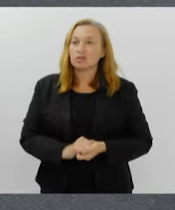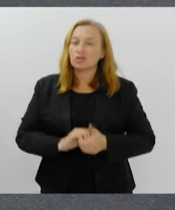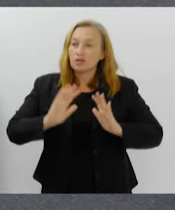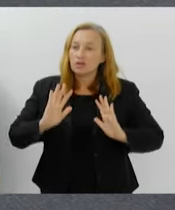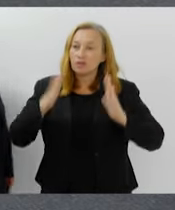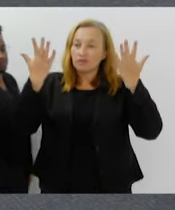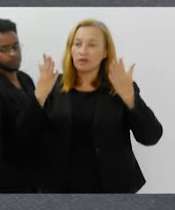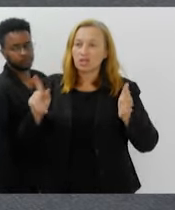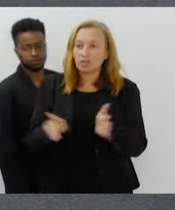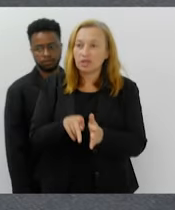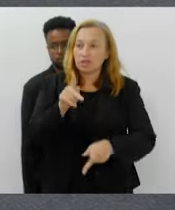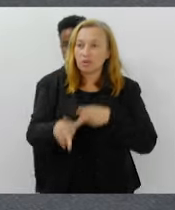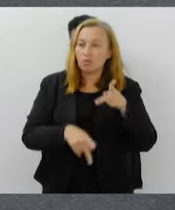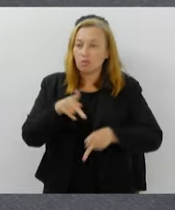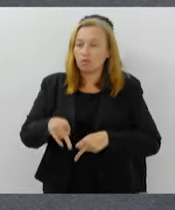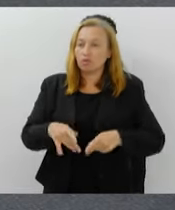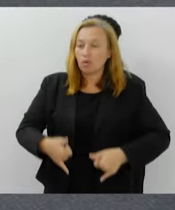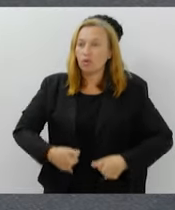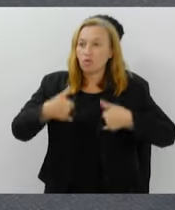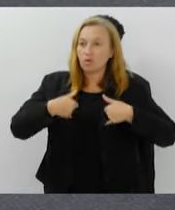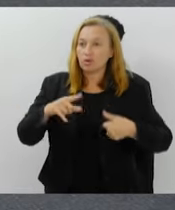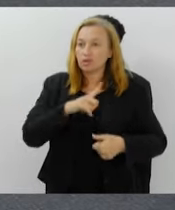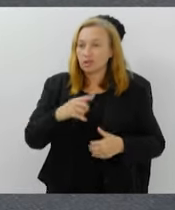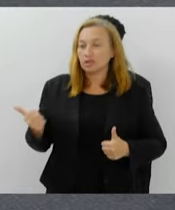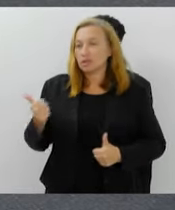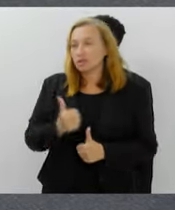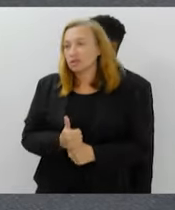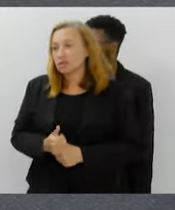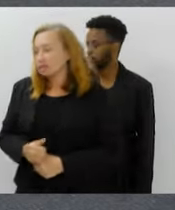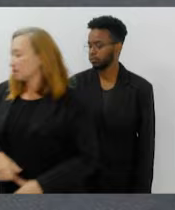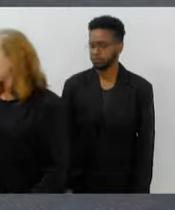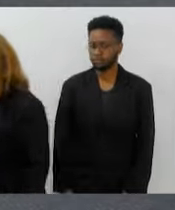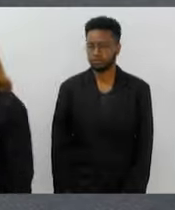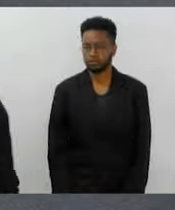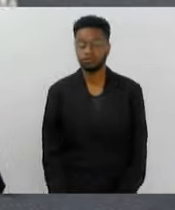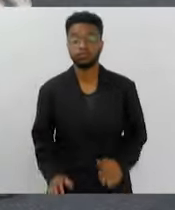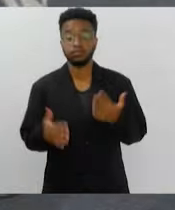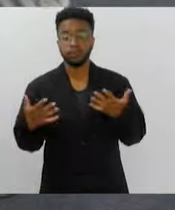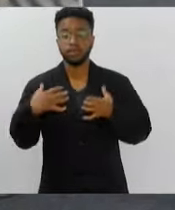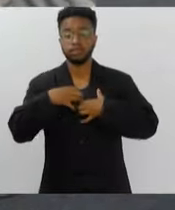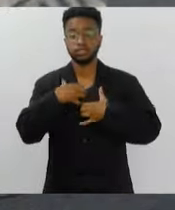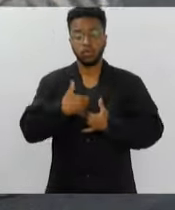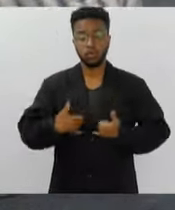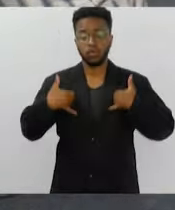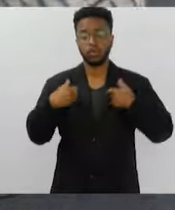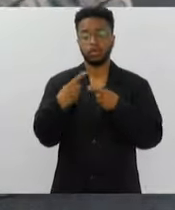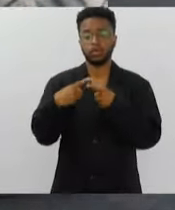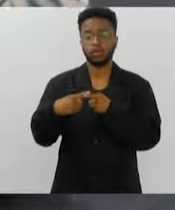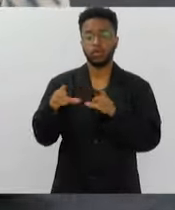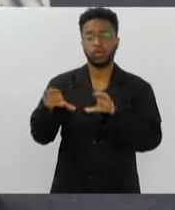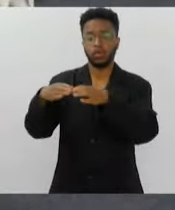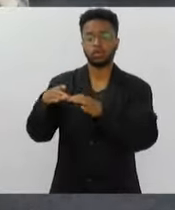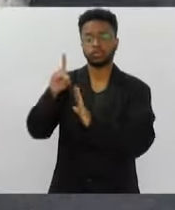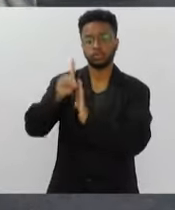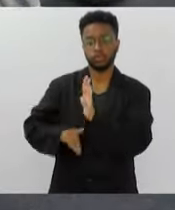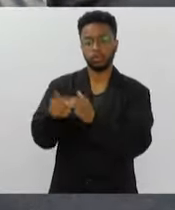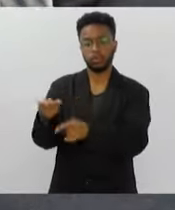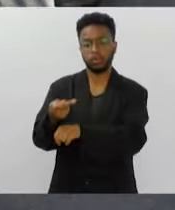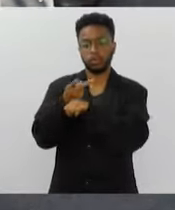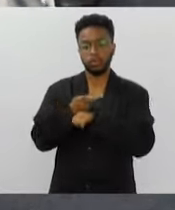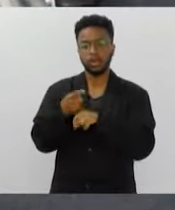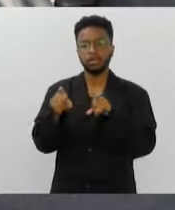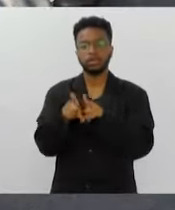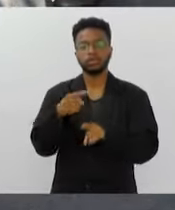festa do povo então eu tenho muito orgulho de ter sido procurada pelas diretoras e diretores de harmonia que nós sabemos também que são